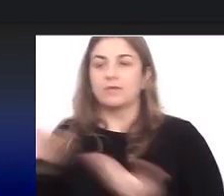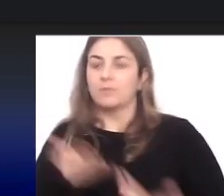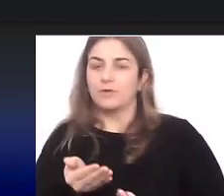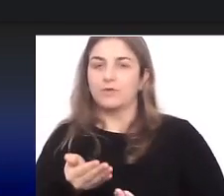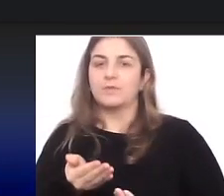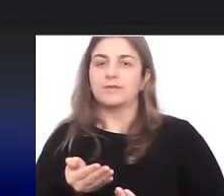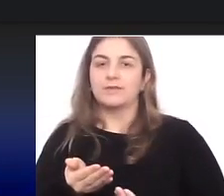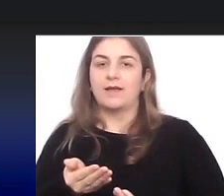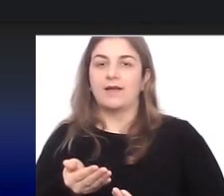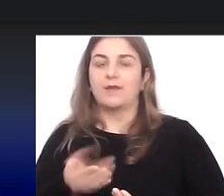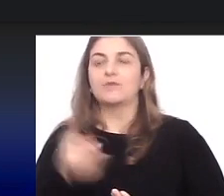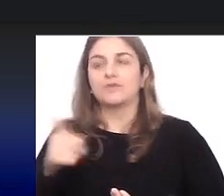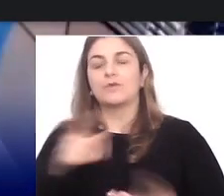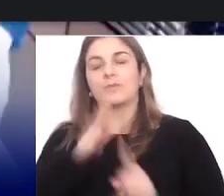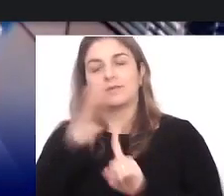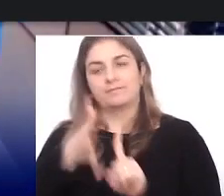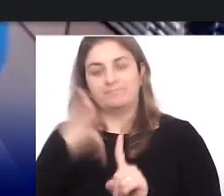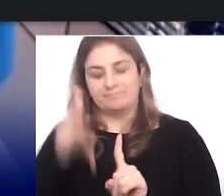a palavra é com o senhor.